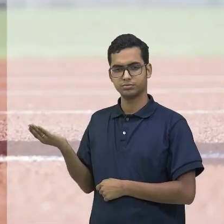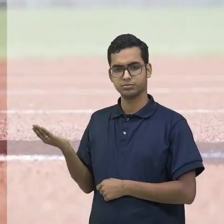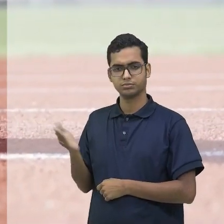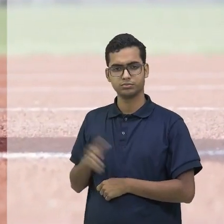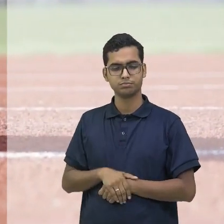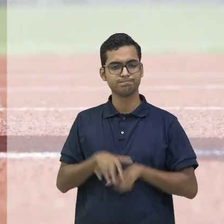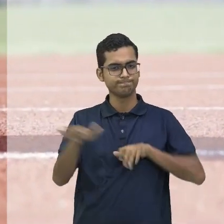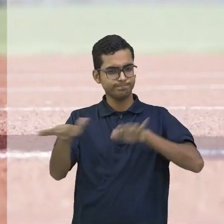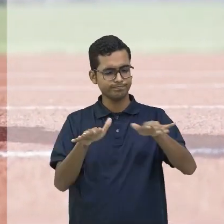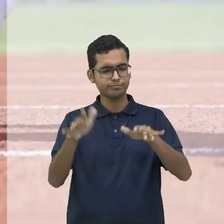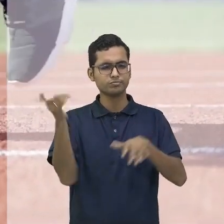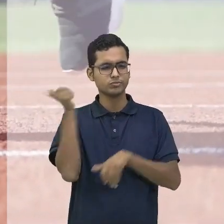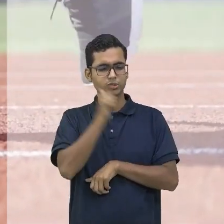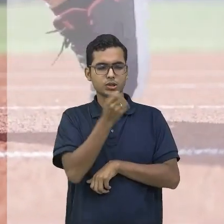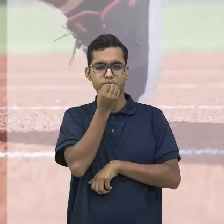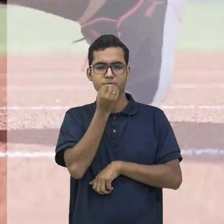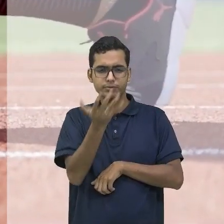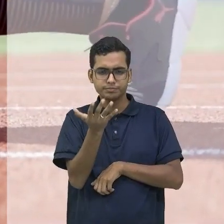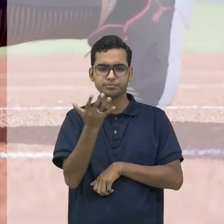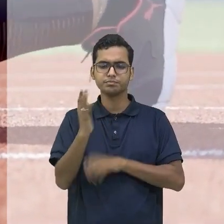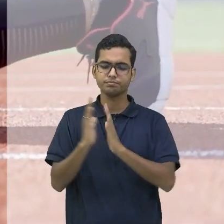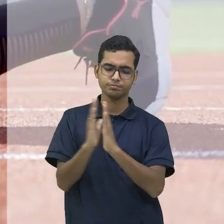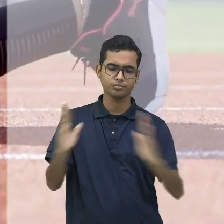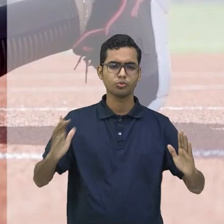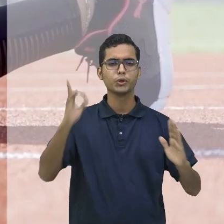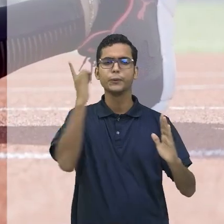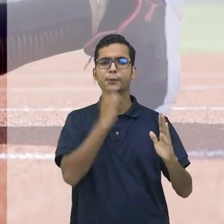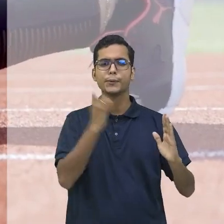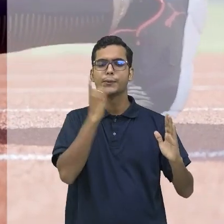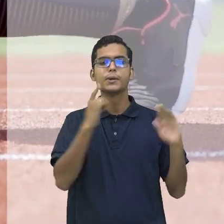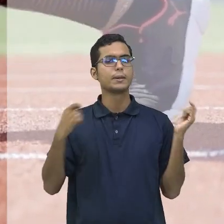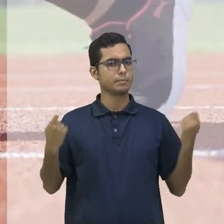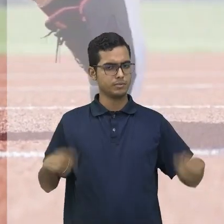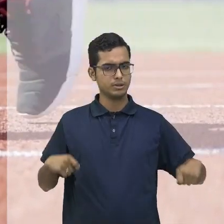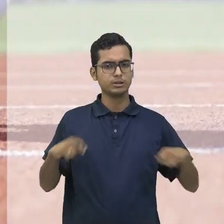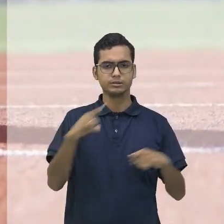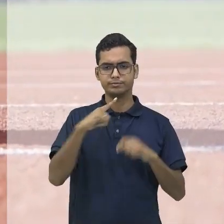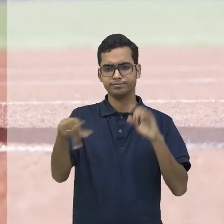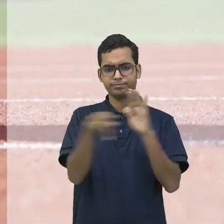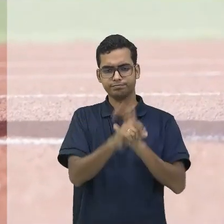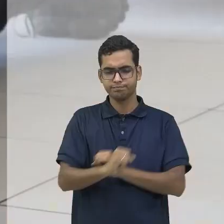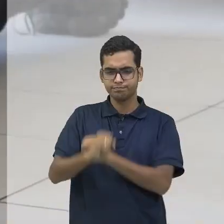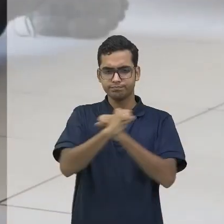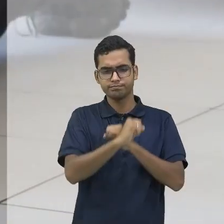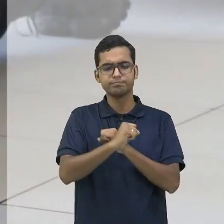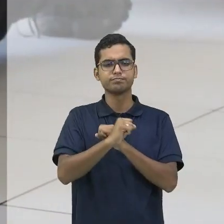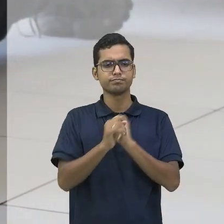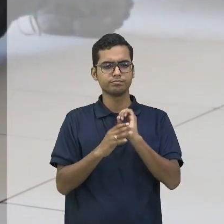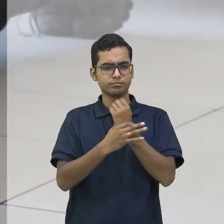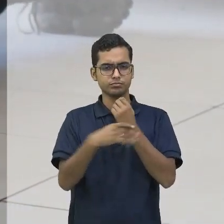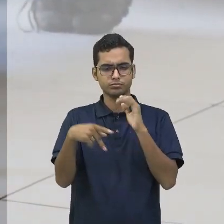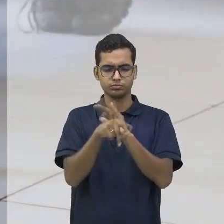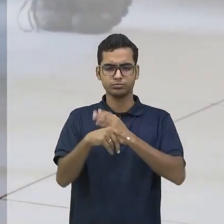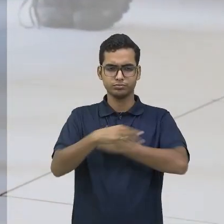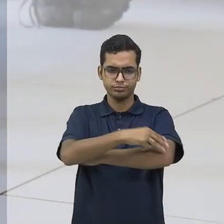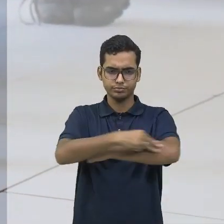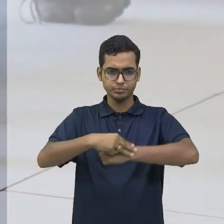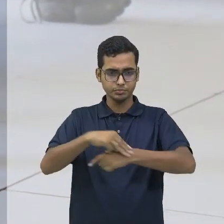movimente de forma plena, boa, durante o nosso cotidiano, a gente precisa aí ter um fortalecimento dessa